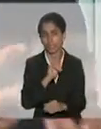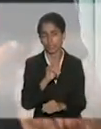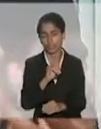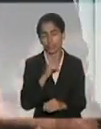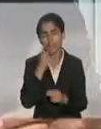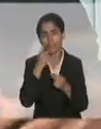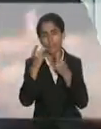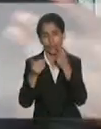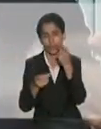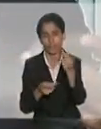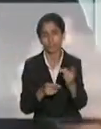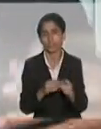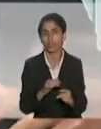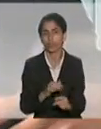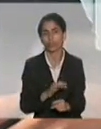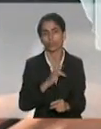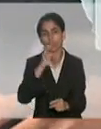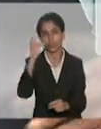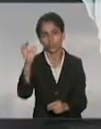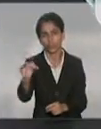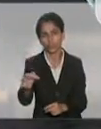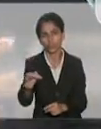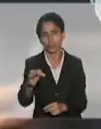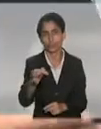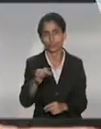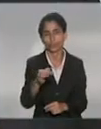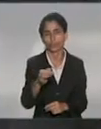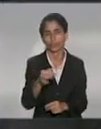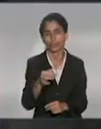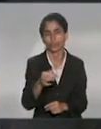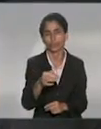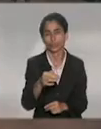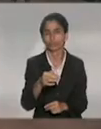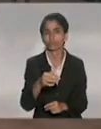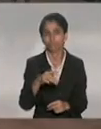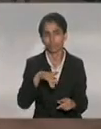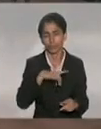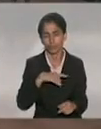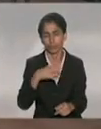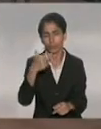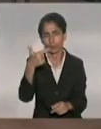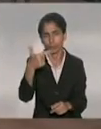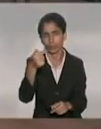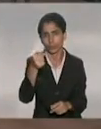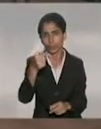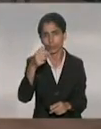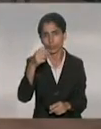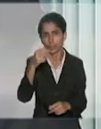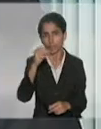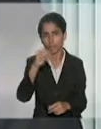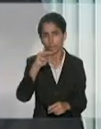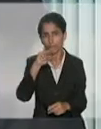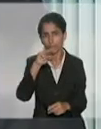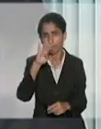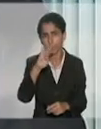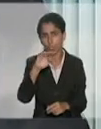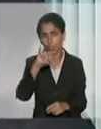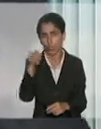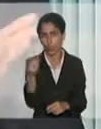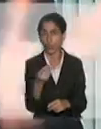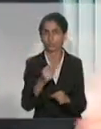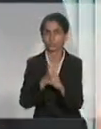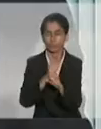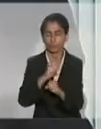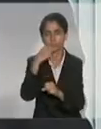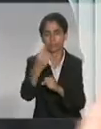que vão gerar, quantos milhões que está aí? 270 milhões por ano. 270 milhões.